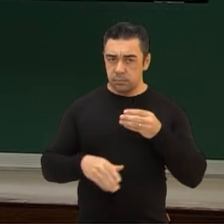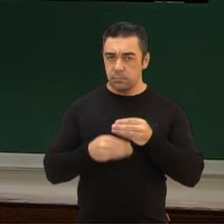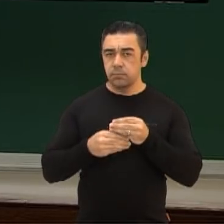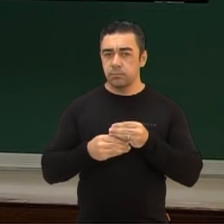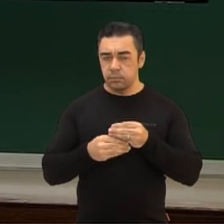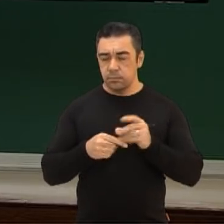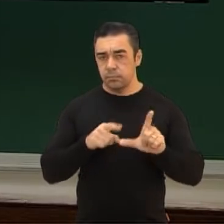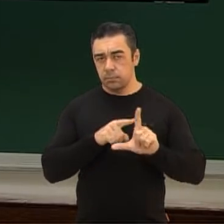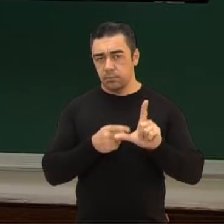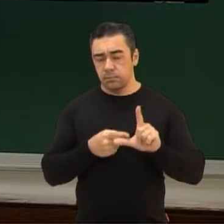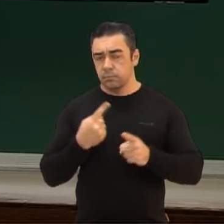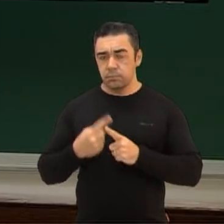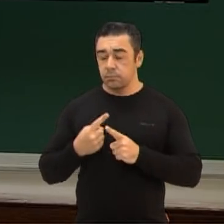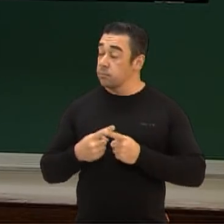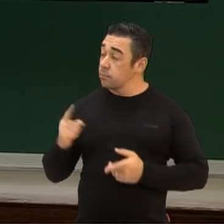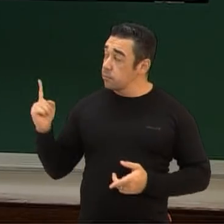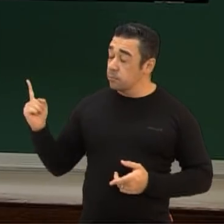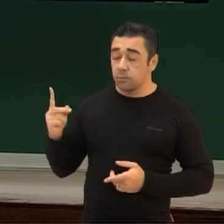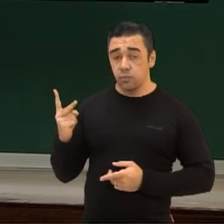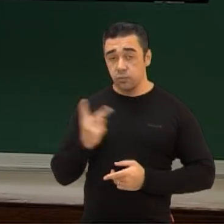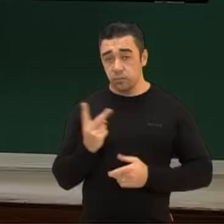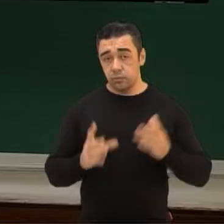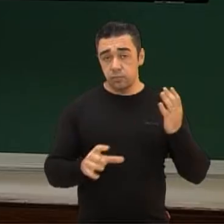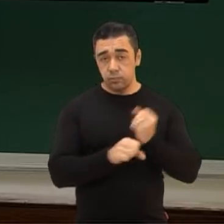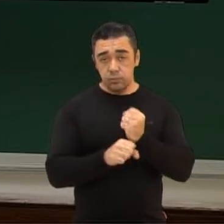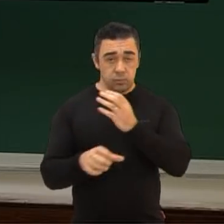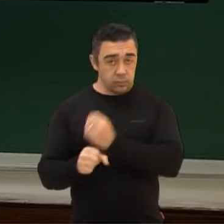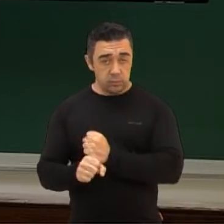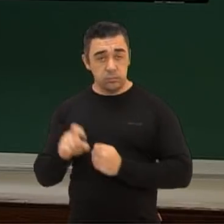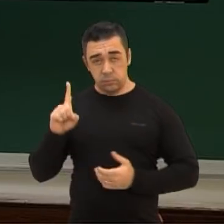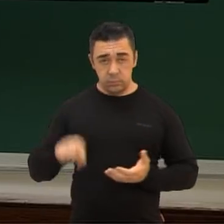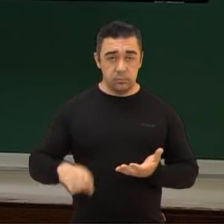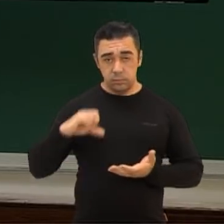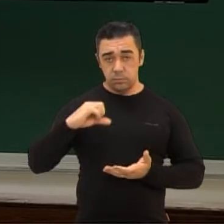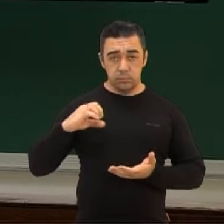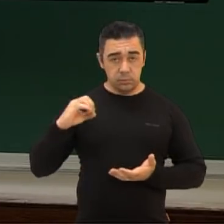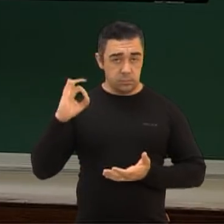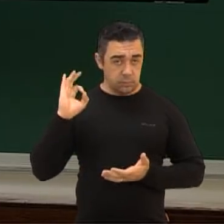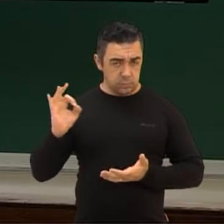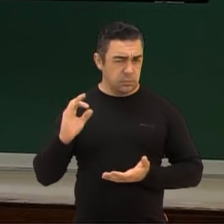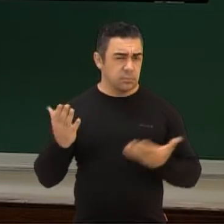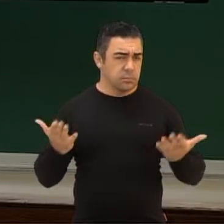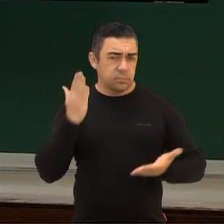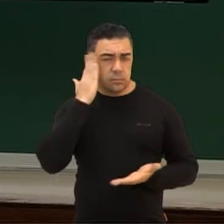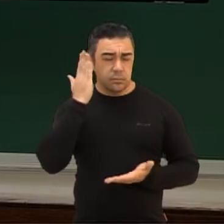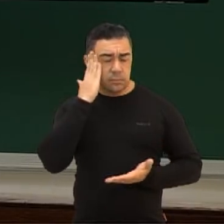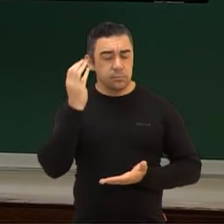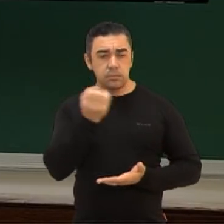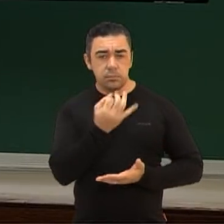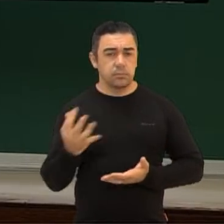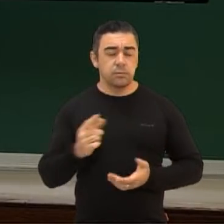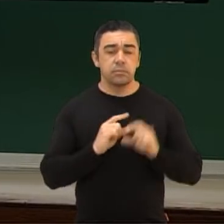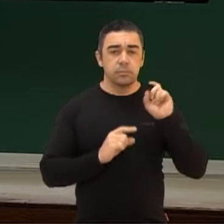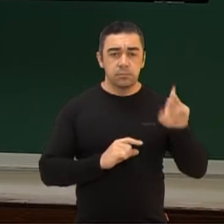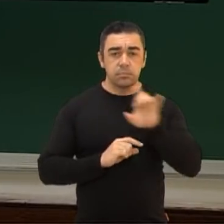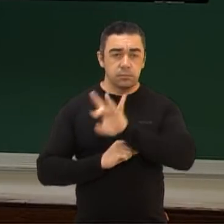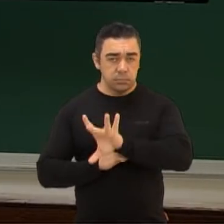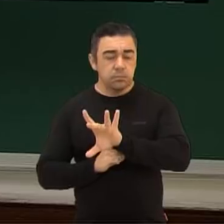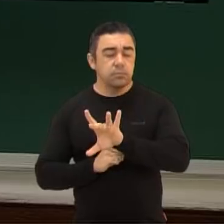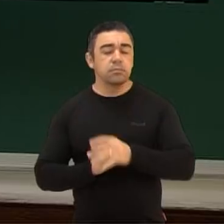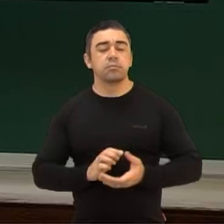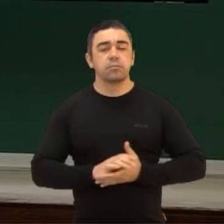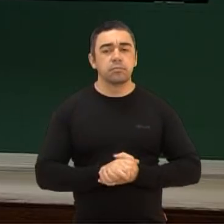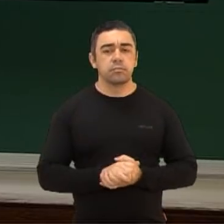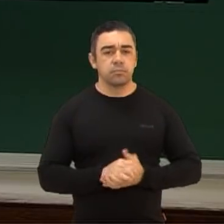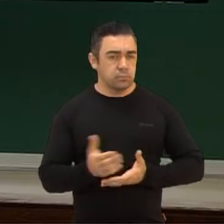Por quê? Porque somando os dois, eles formam um ângulo de 90 graus. Mas eu quero saber quanto mede cada um desses